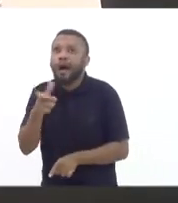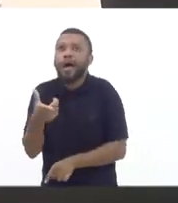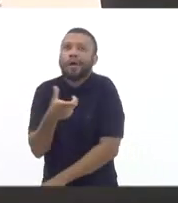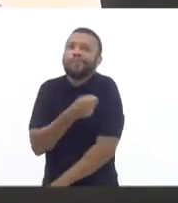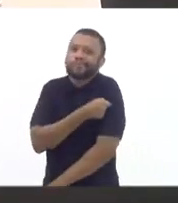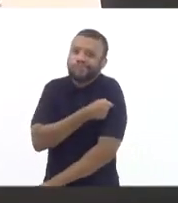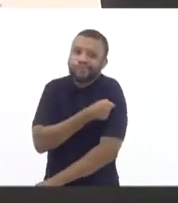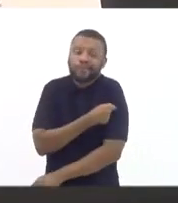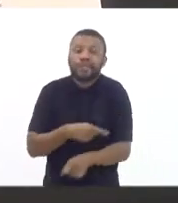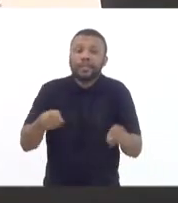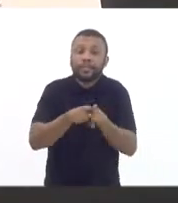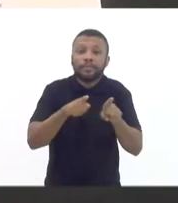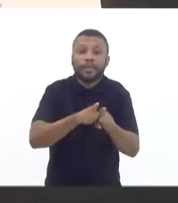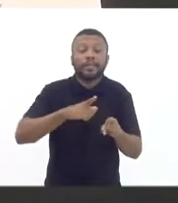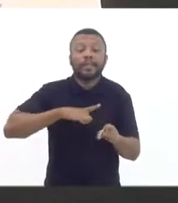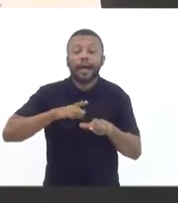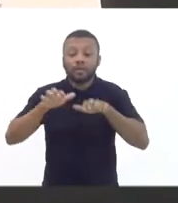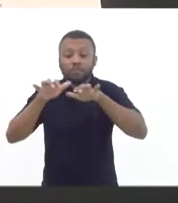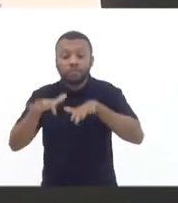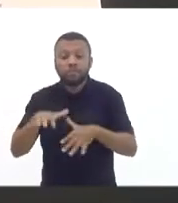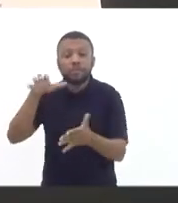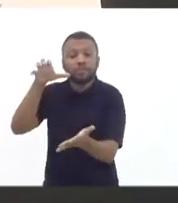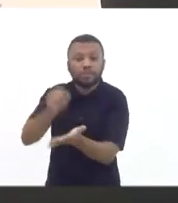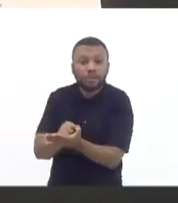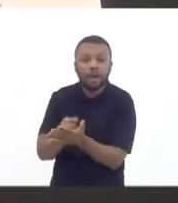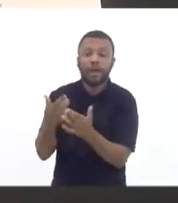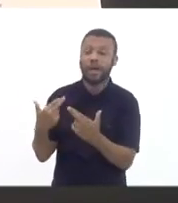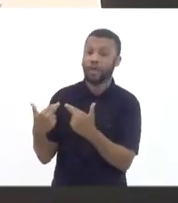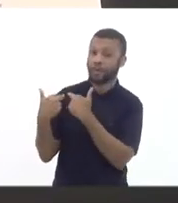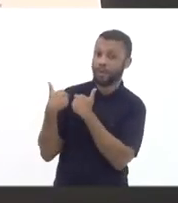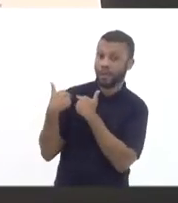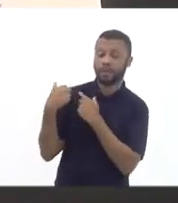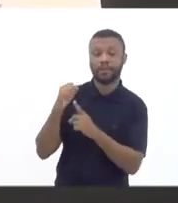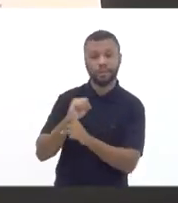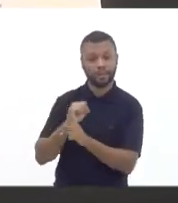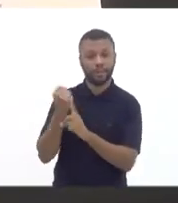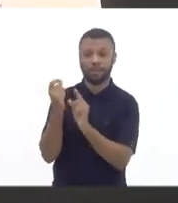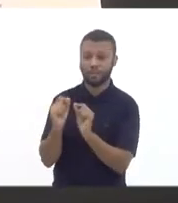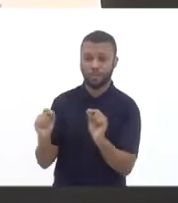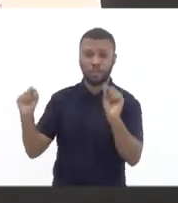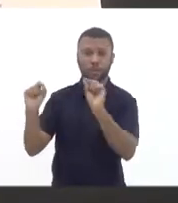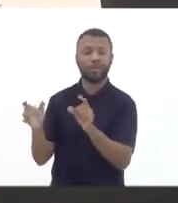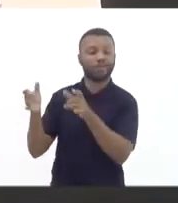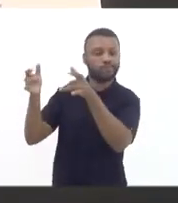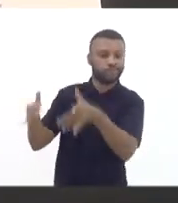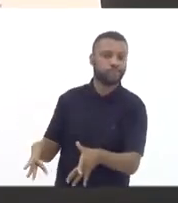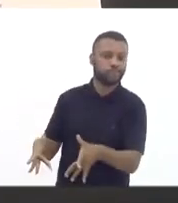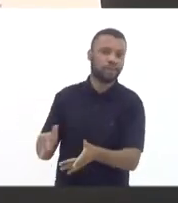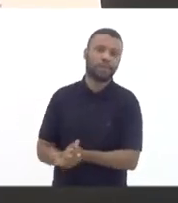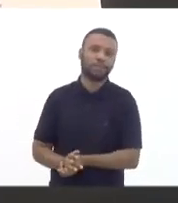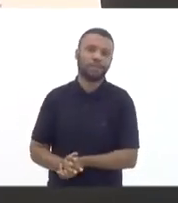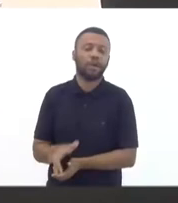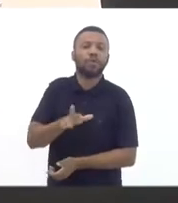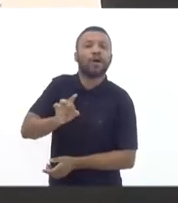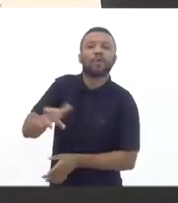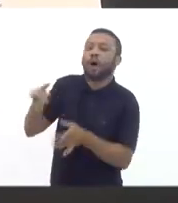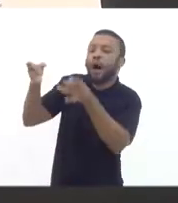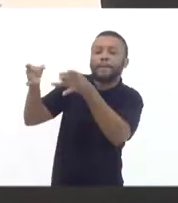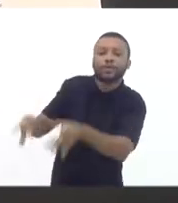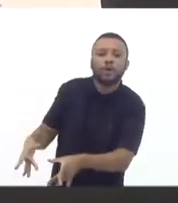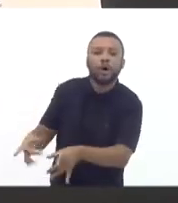proprietário. Responsabilização da sociedade com o abandono. Não só o abandono, mas o maus-tratos. O bicho